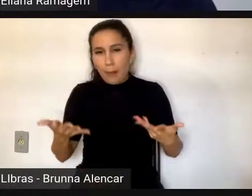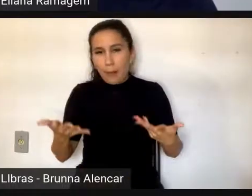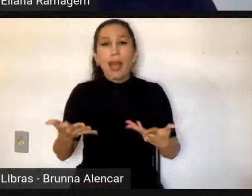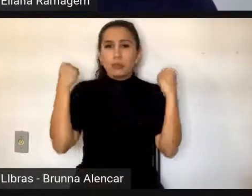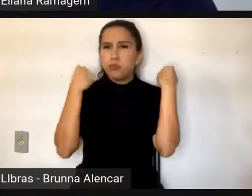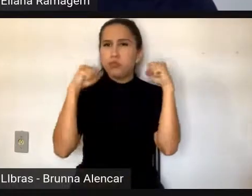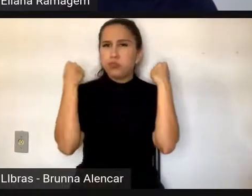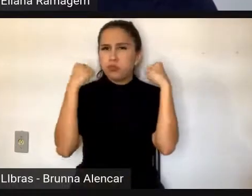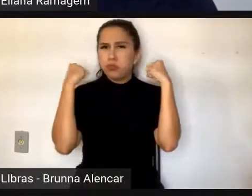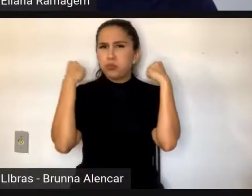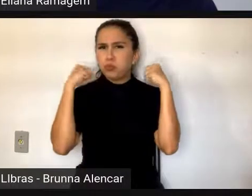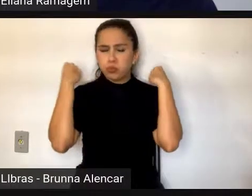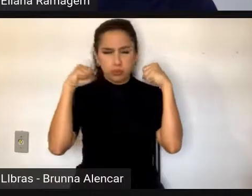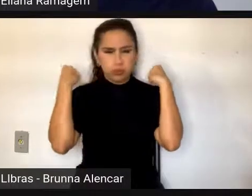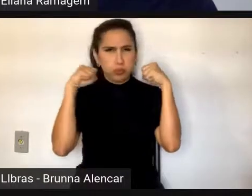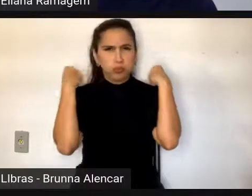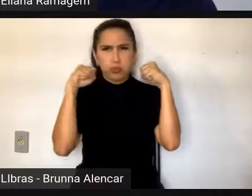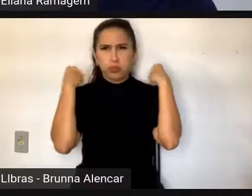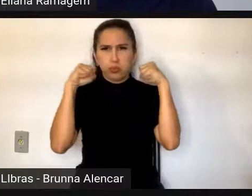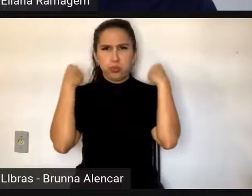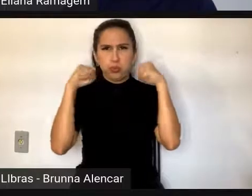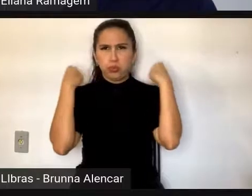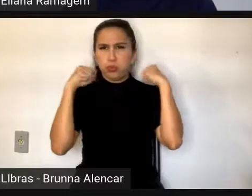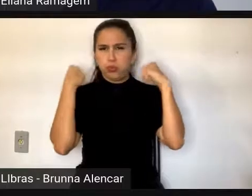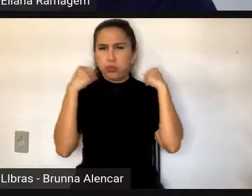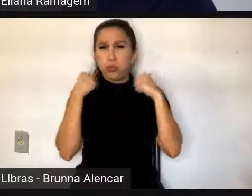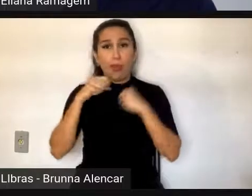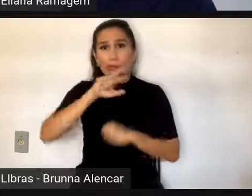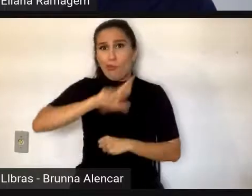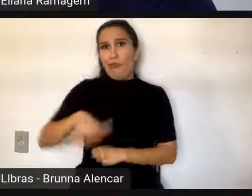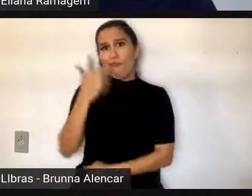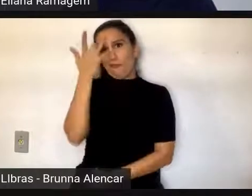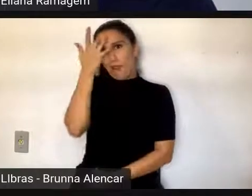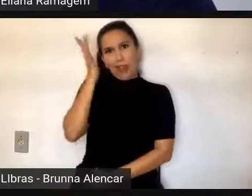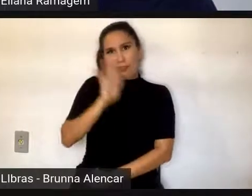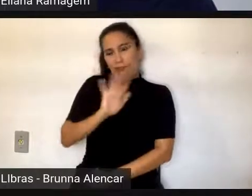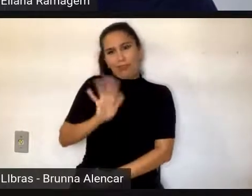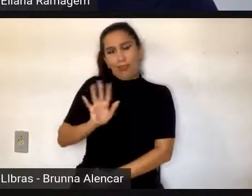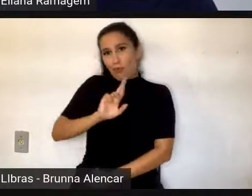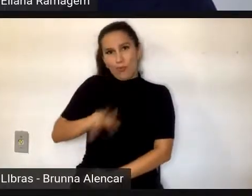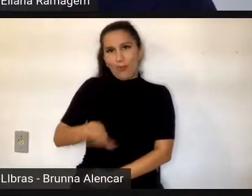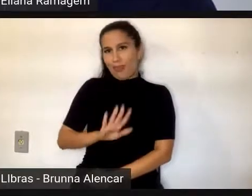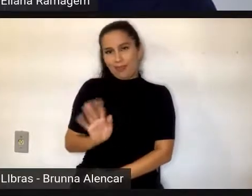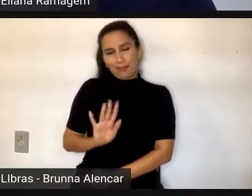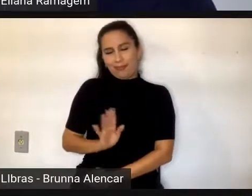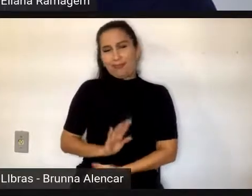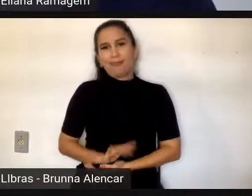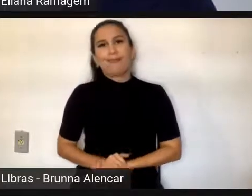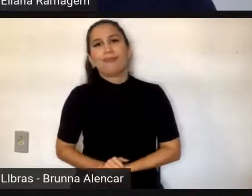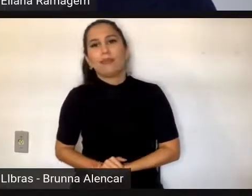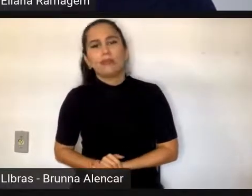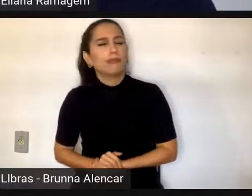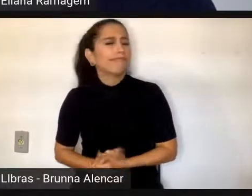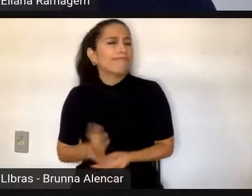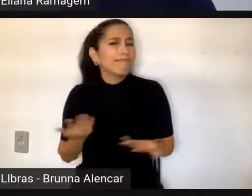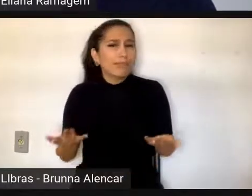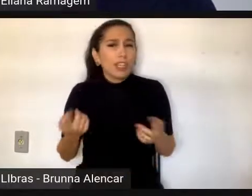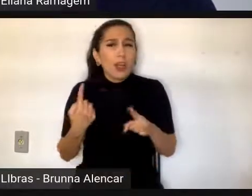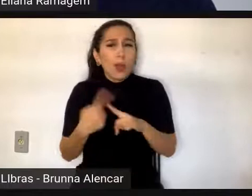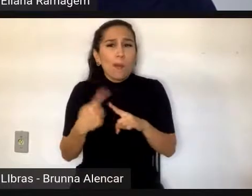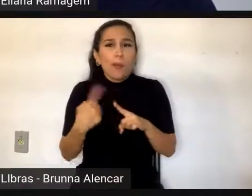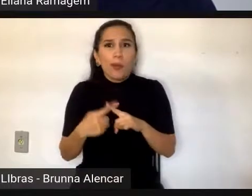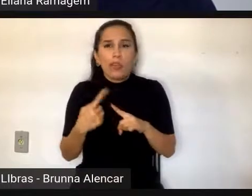uma coisa fácil. E por que não é uma coisa fácil? Porque é uma atividade